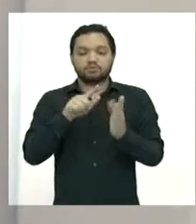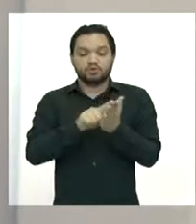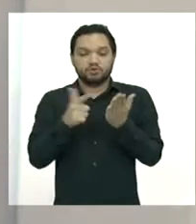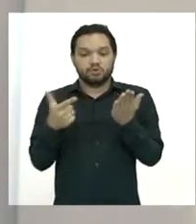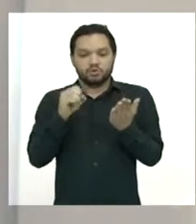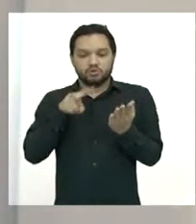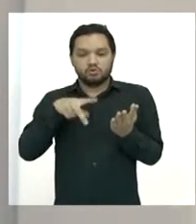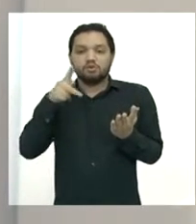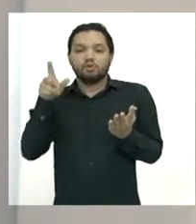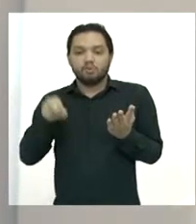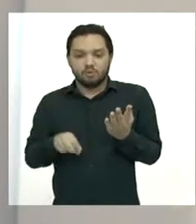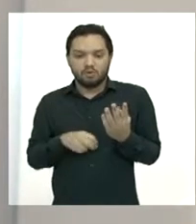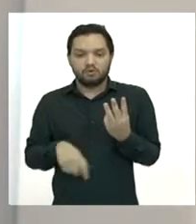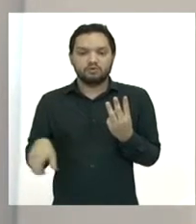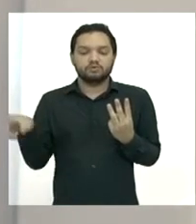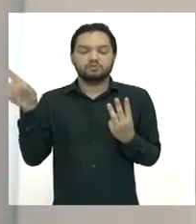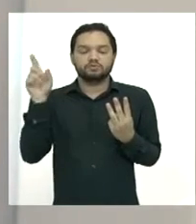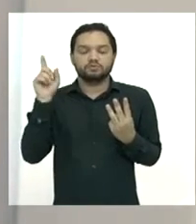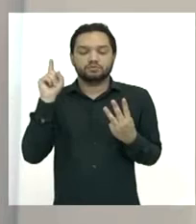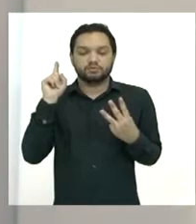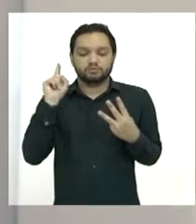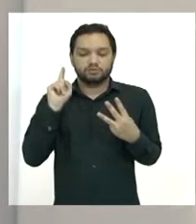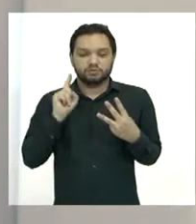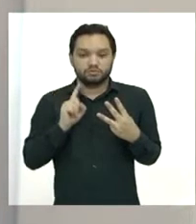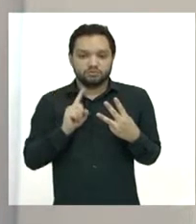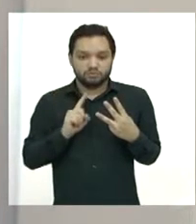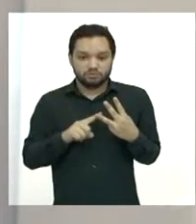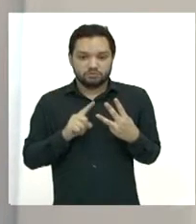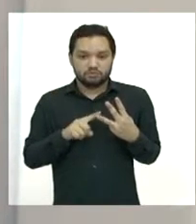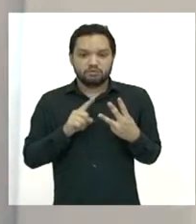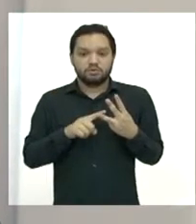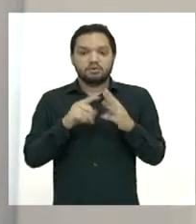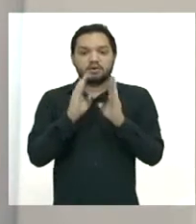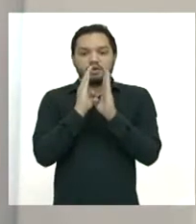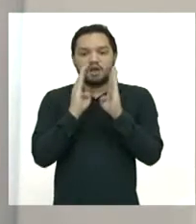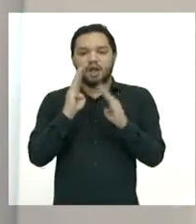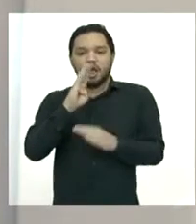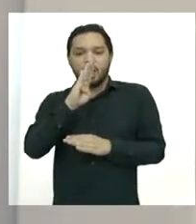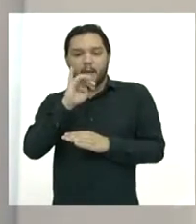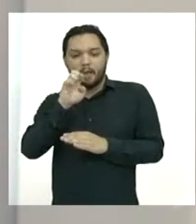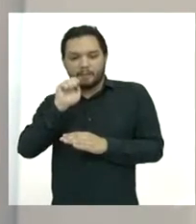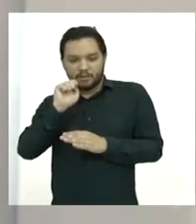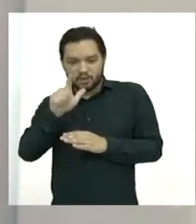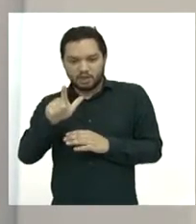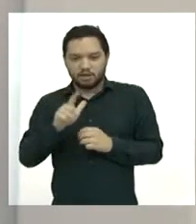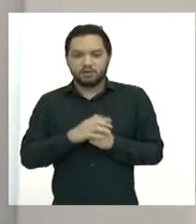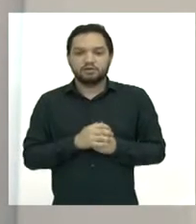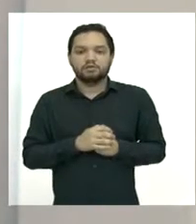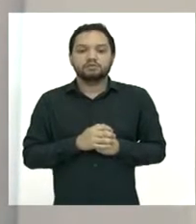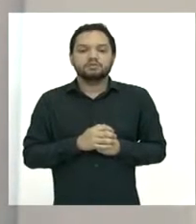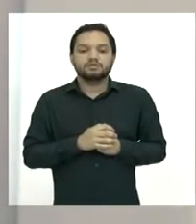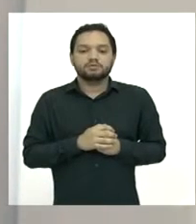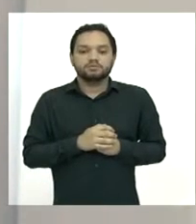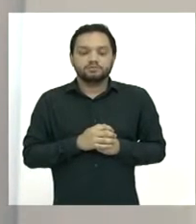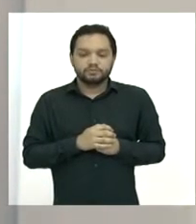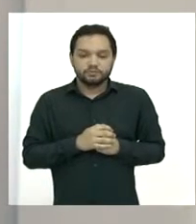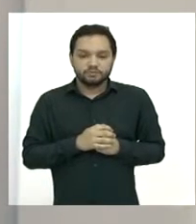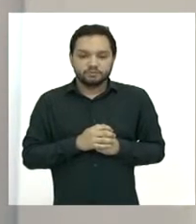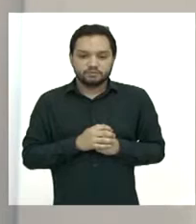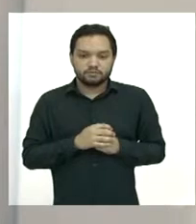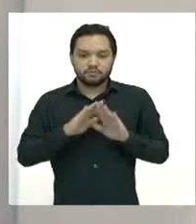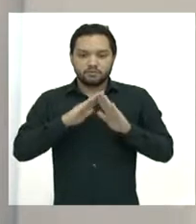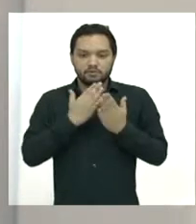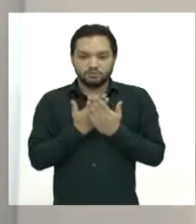Povo vendem esse livro. E a gente está na Bienal, estamos lançando agora o livro no final de semana na Escola de Saúde Pública do